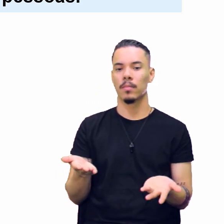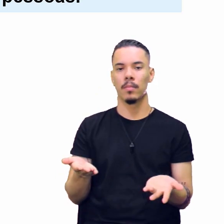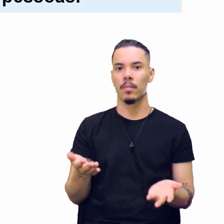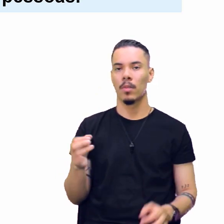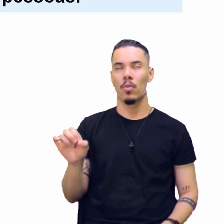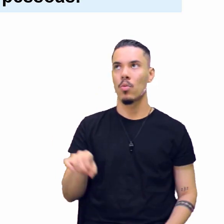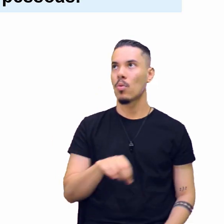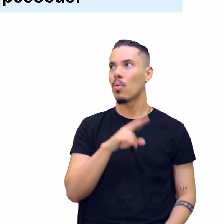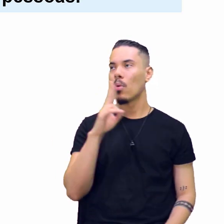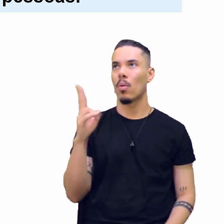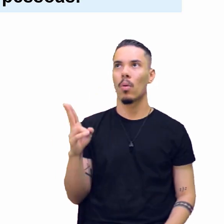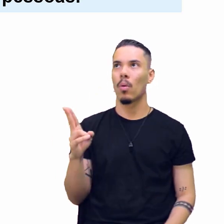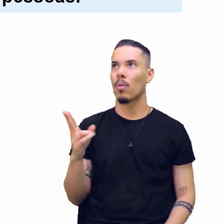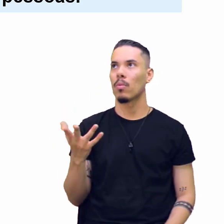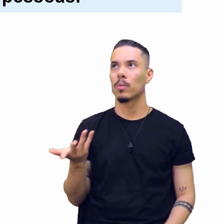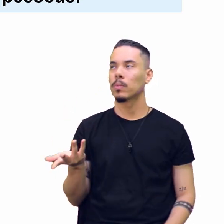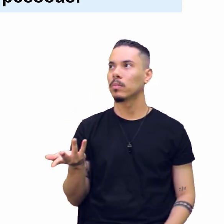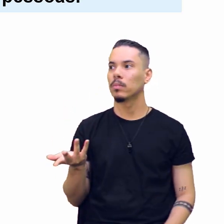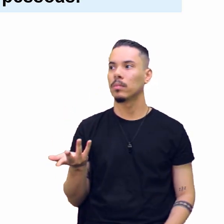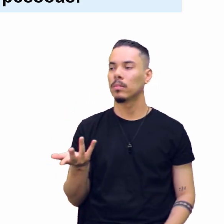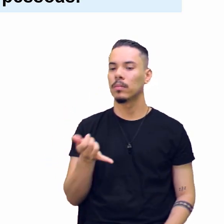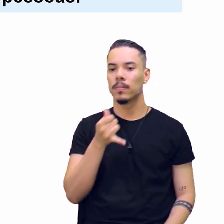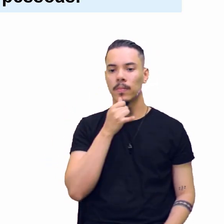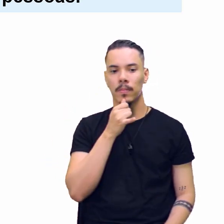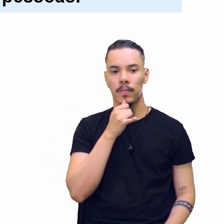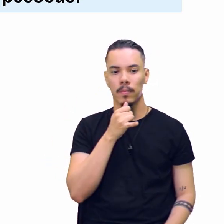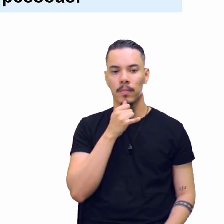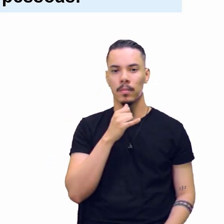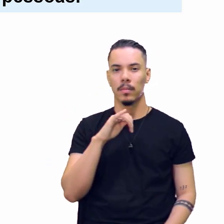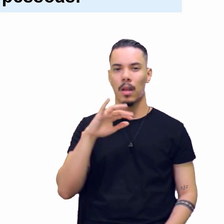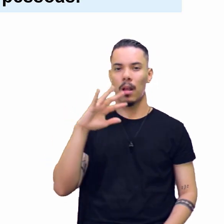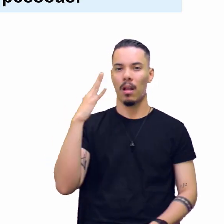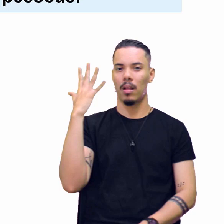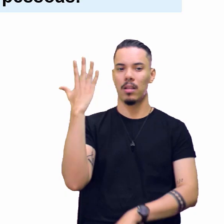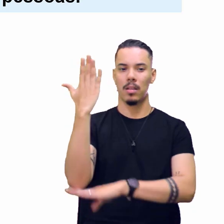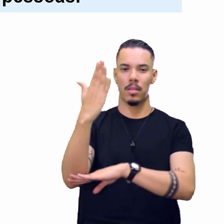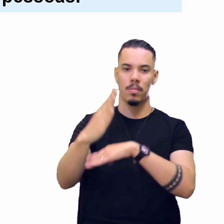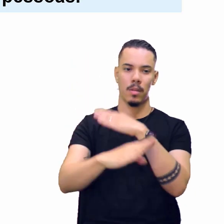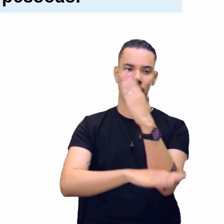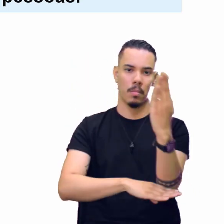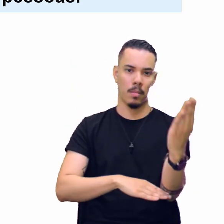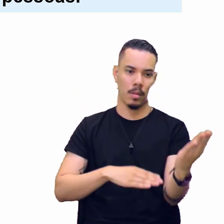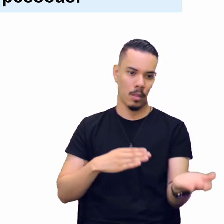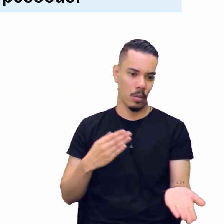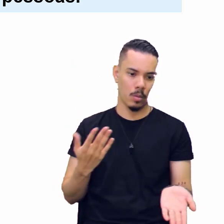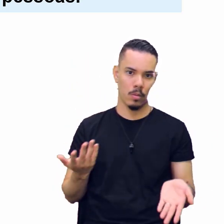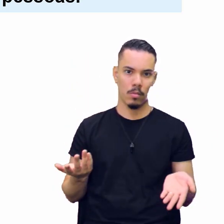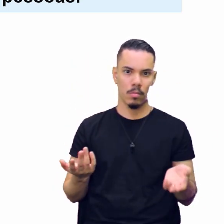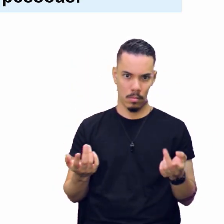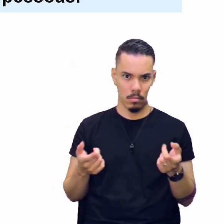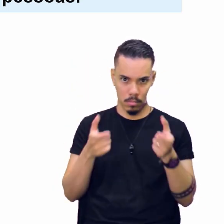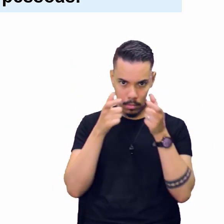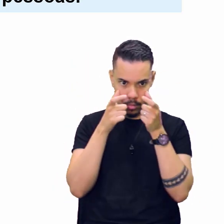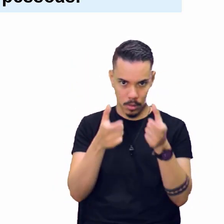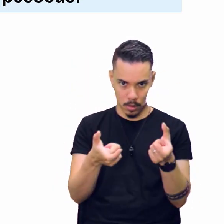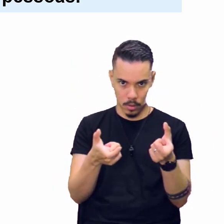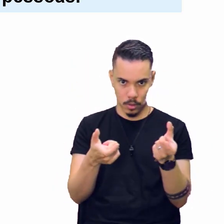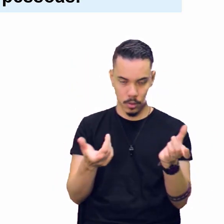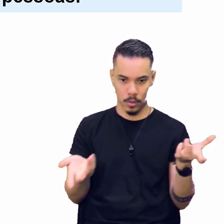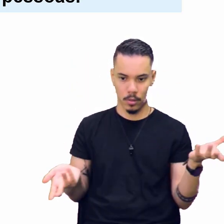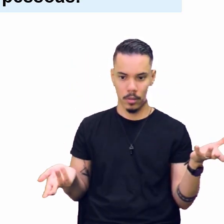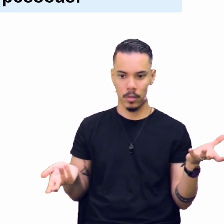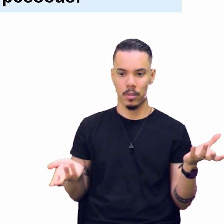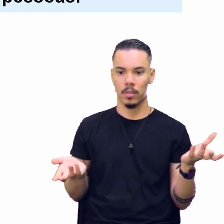tema interessante, né? Desmatamento, é interessante, amadinho? Vamos lá,